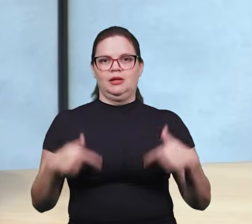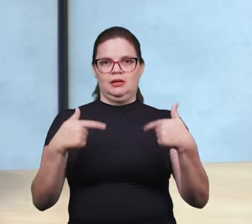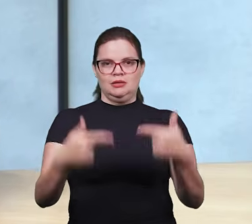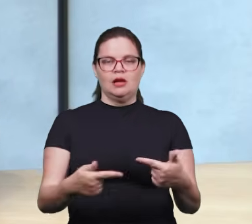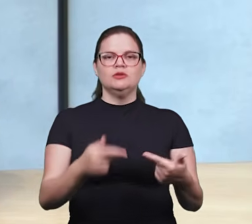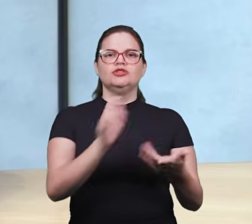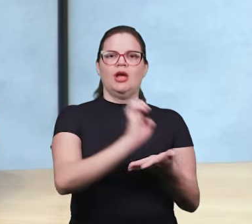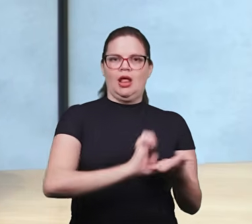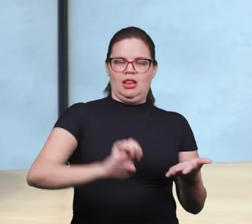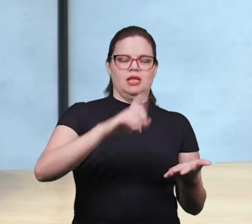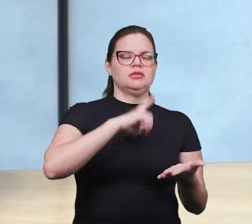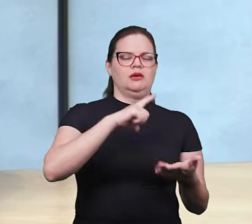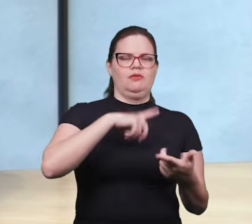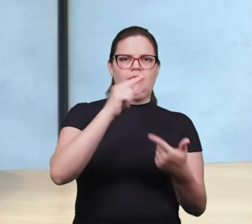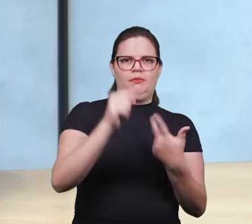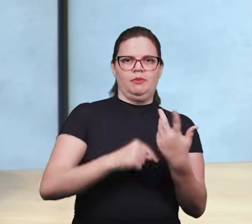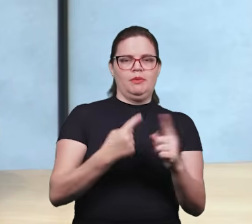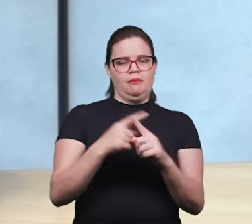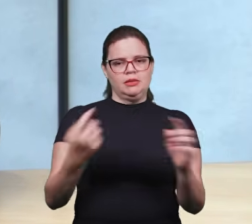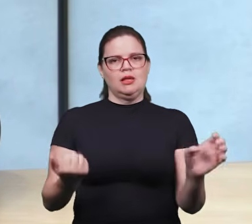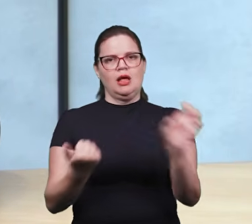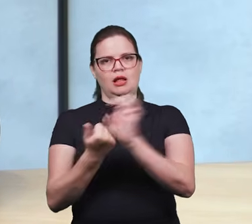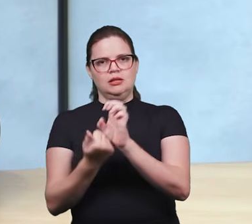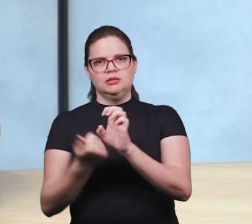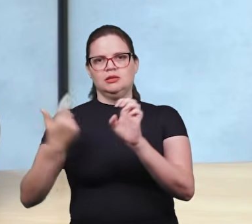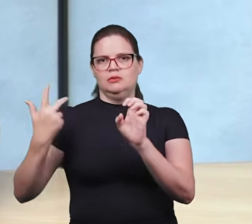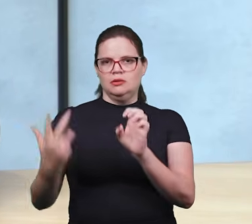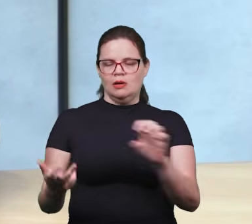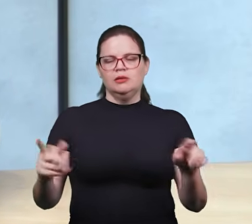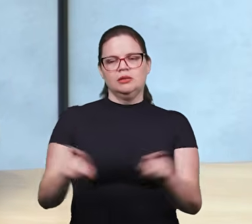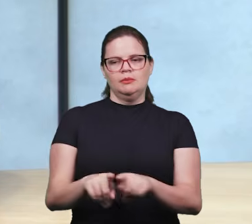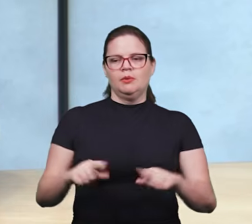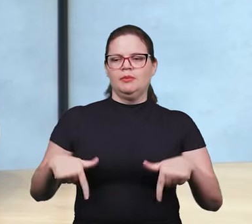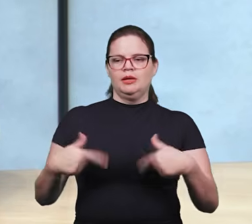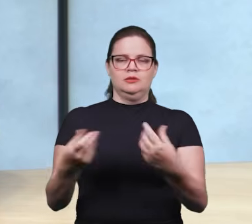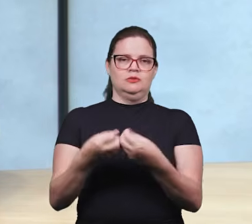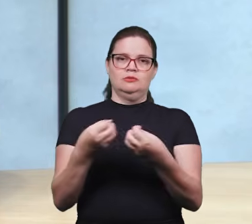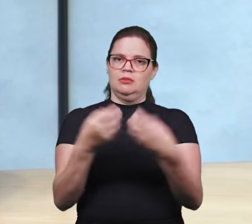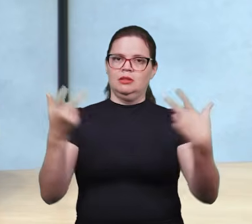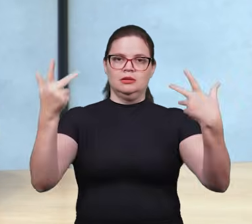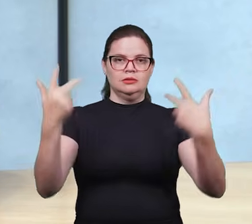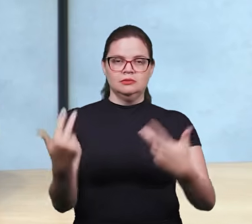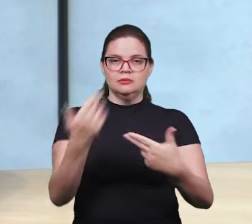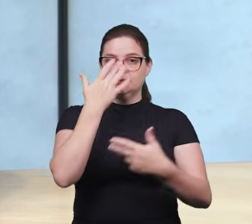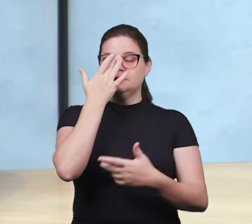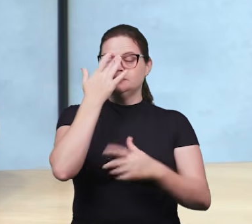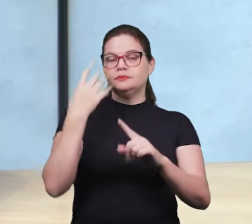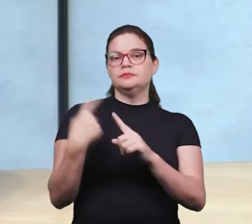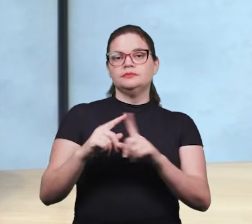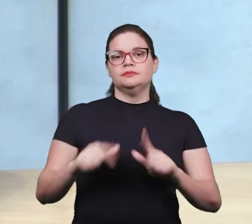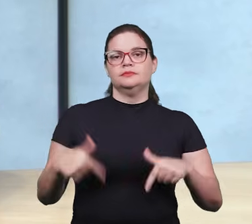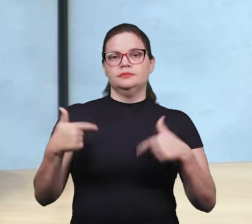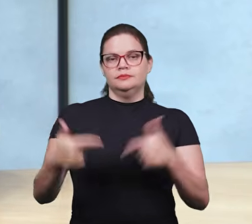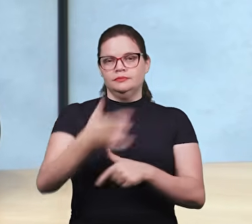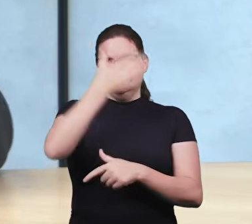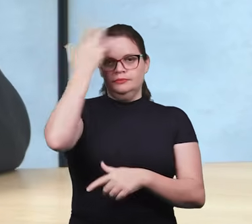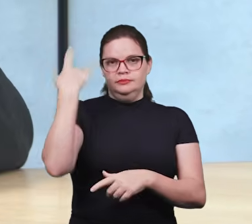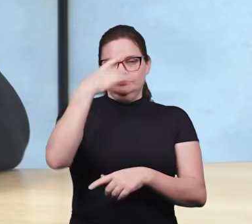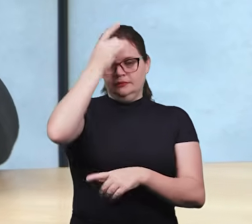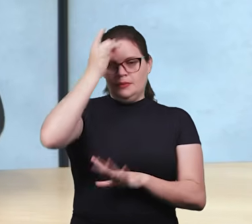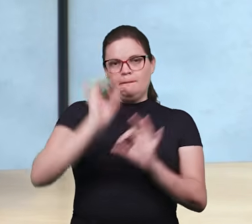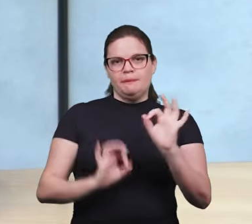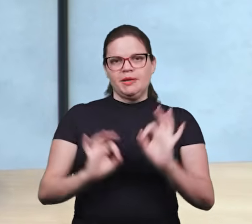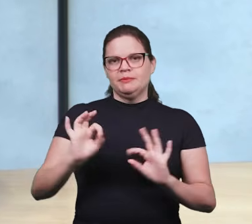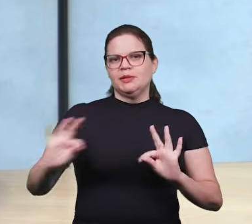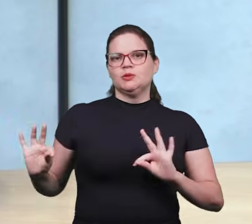e agora nós vamos ver com Eliseu repetindo a mesma coisa. Então, é a operação do Espírito Santo preparando a